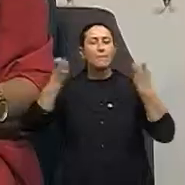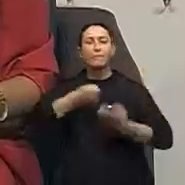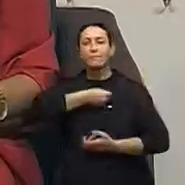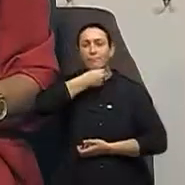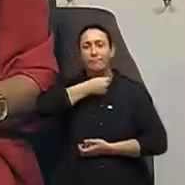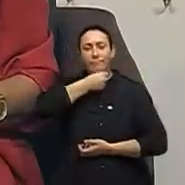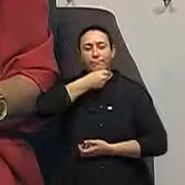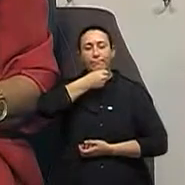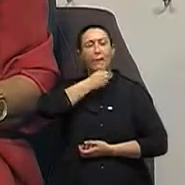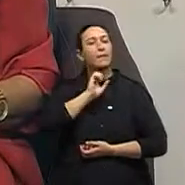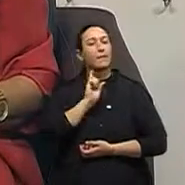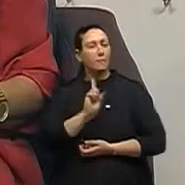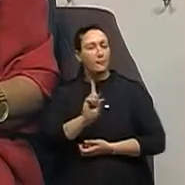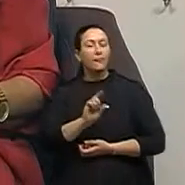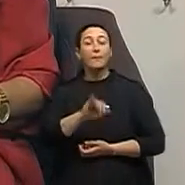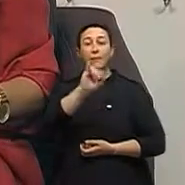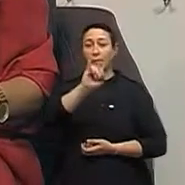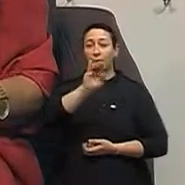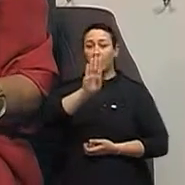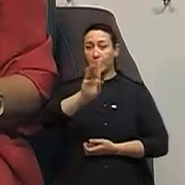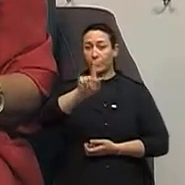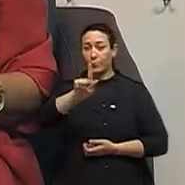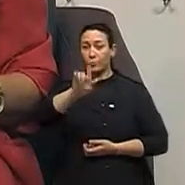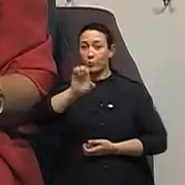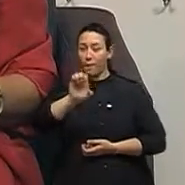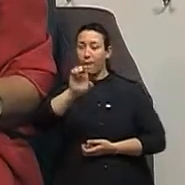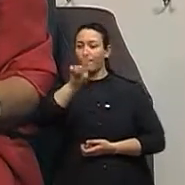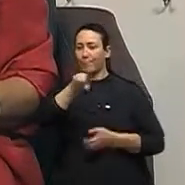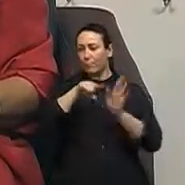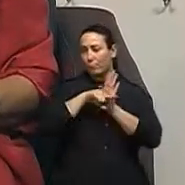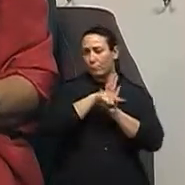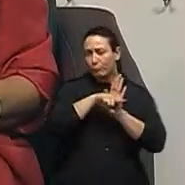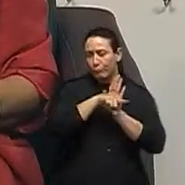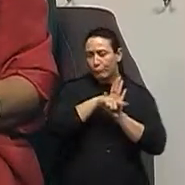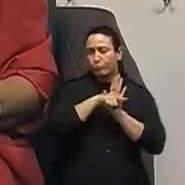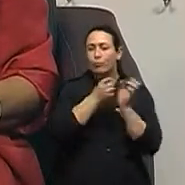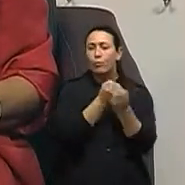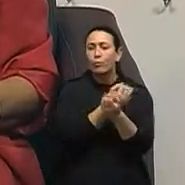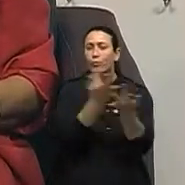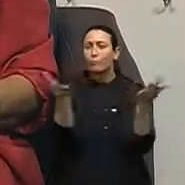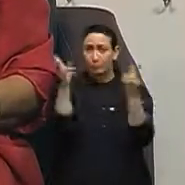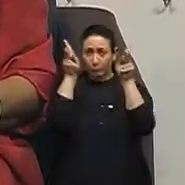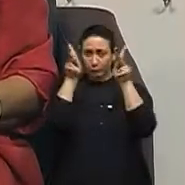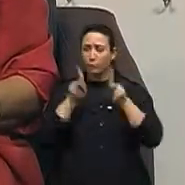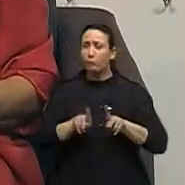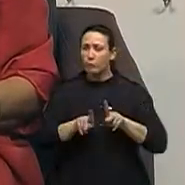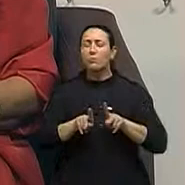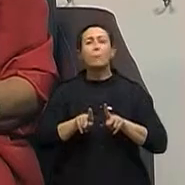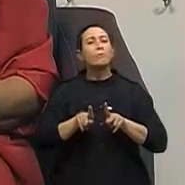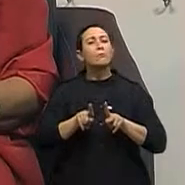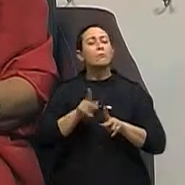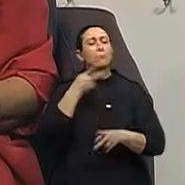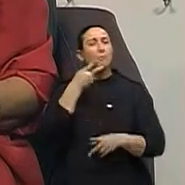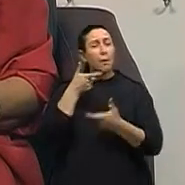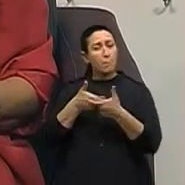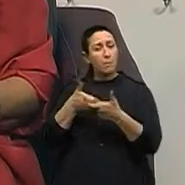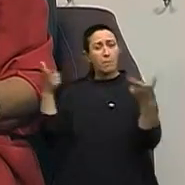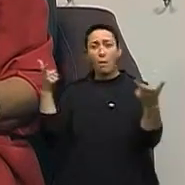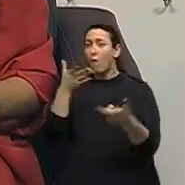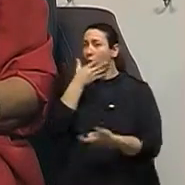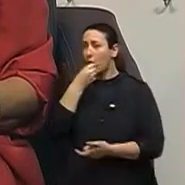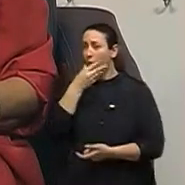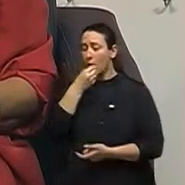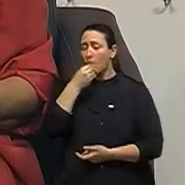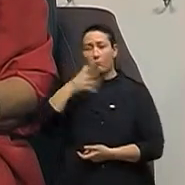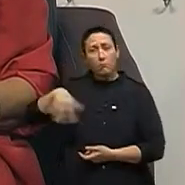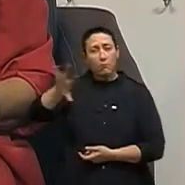envelhecimento segundo o IBGE o Instituto Brasileiro de geografia e estatística os homens brasileiros vivem em média até